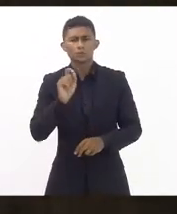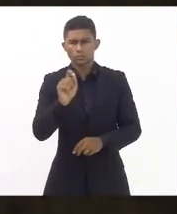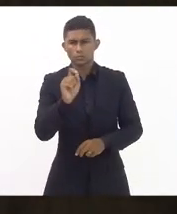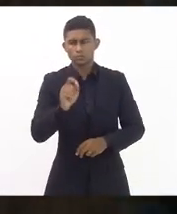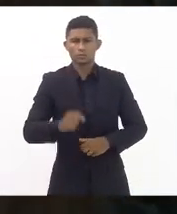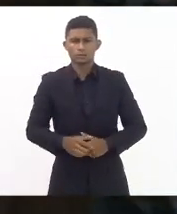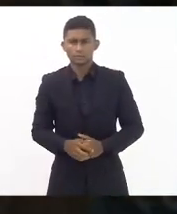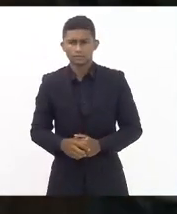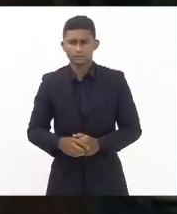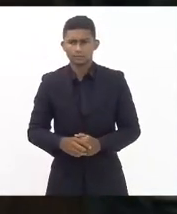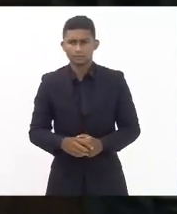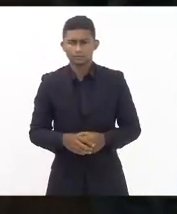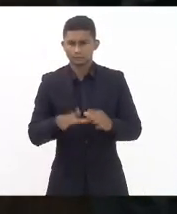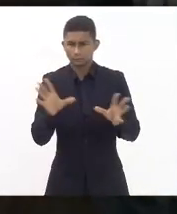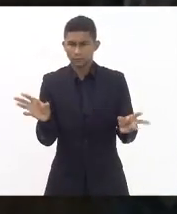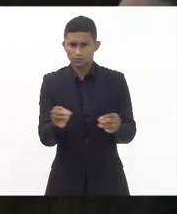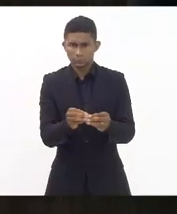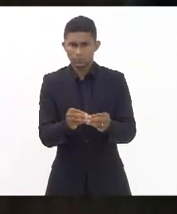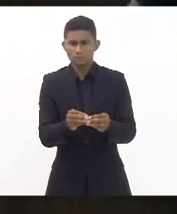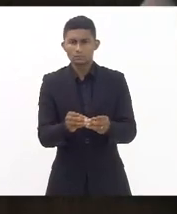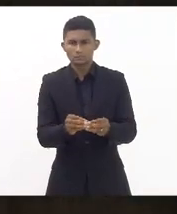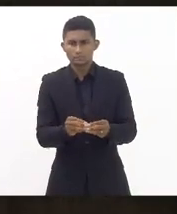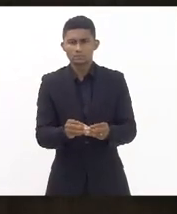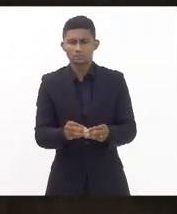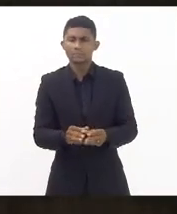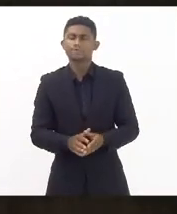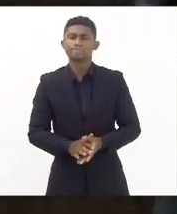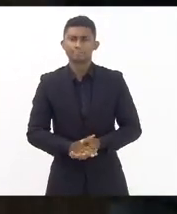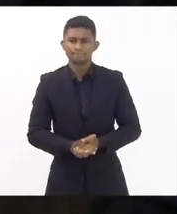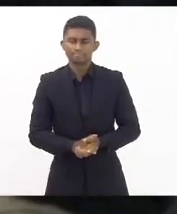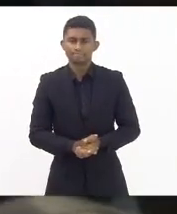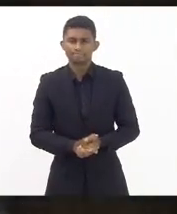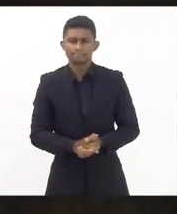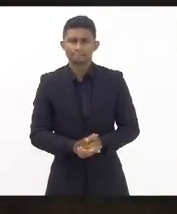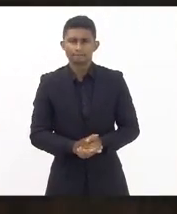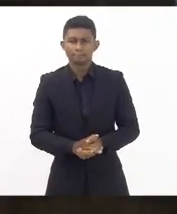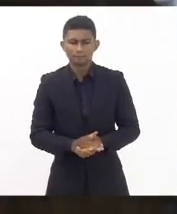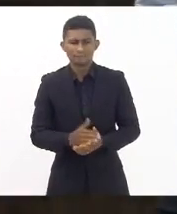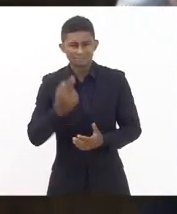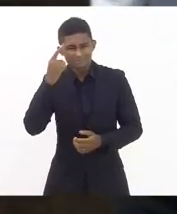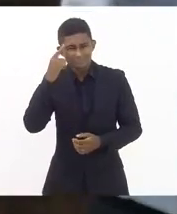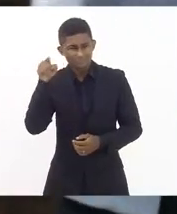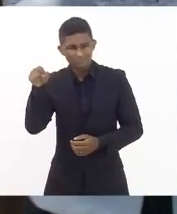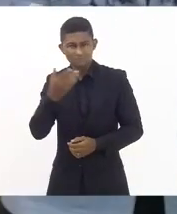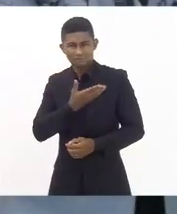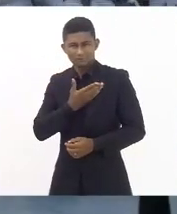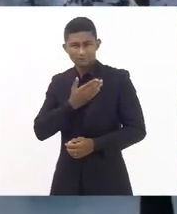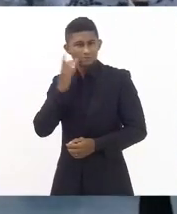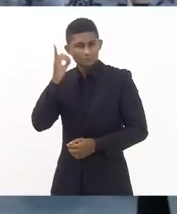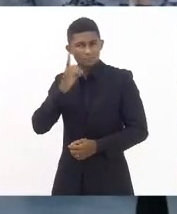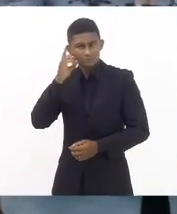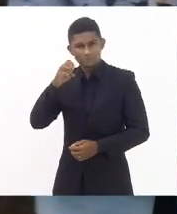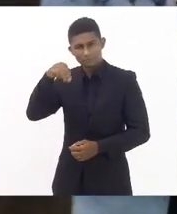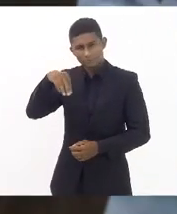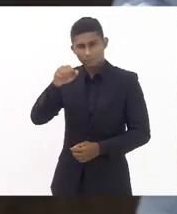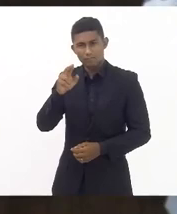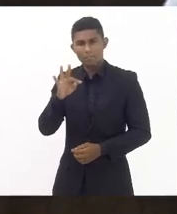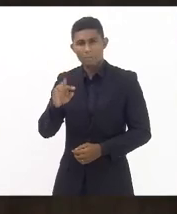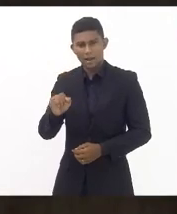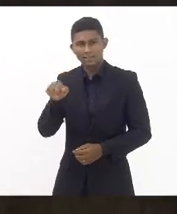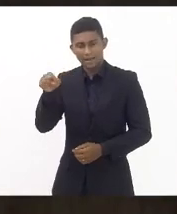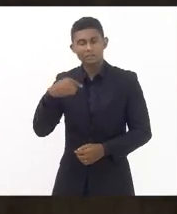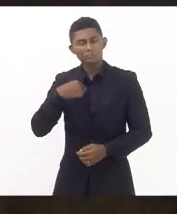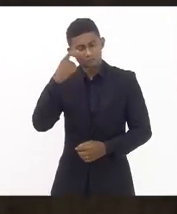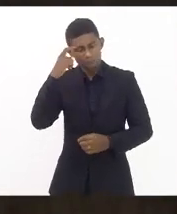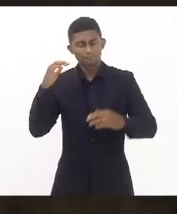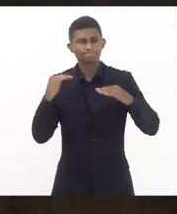já espelhadas na intervenção da deputada e minha amiga Marta Rocha, do PDT. Em primeiro